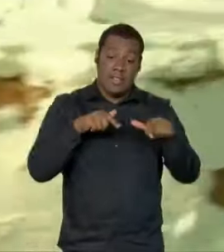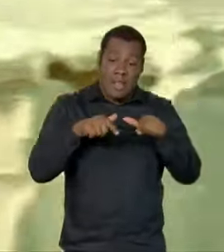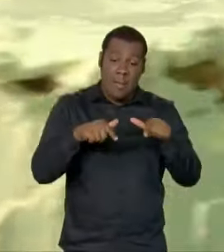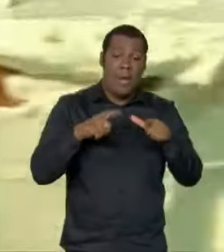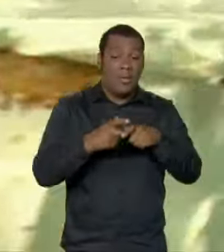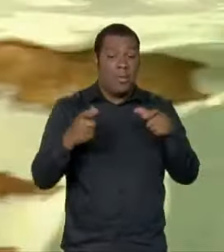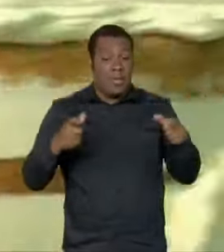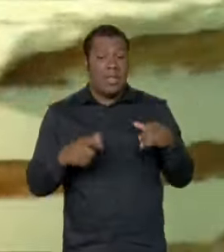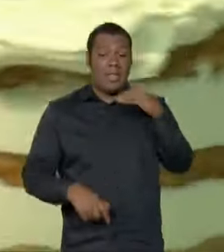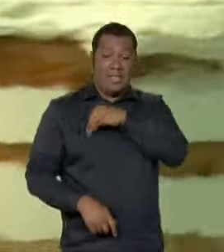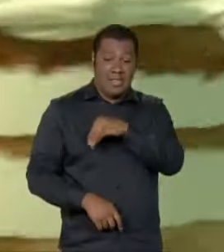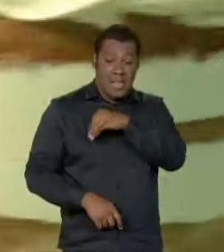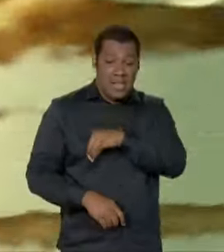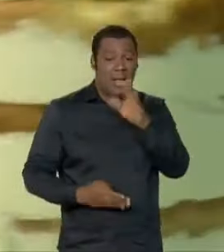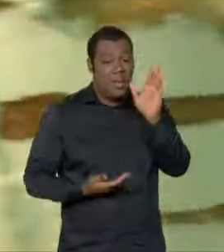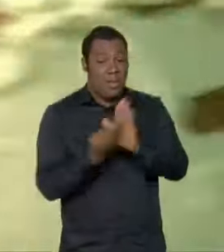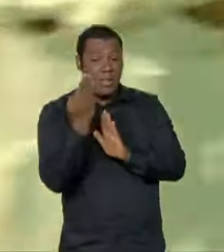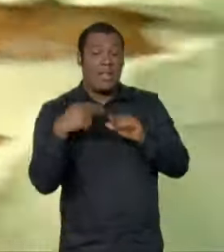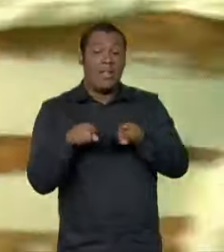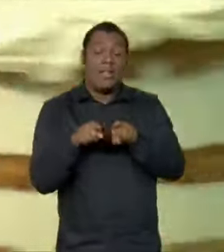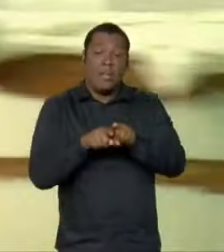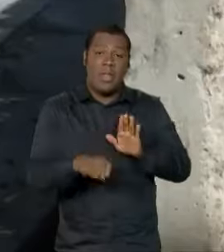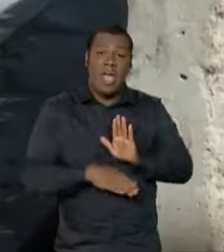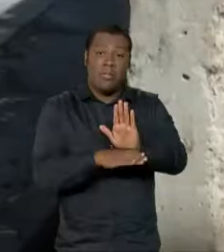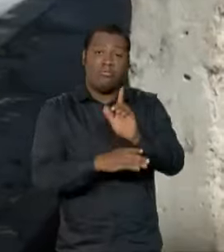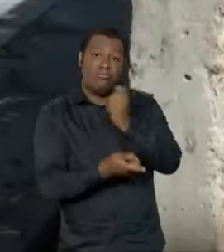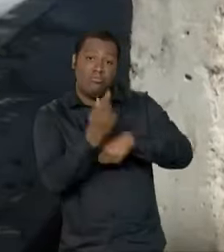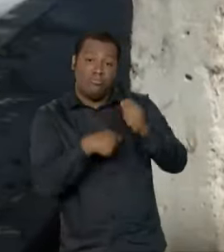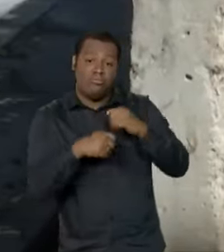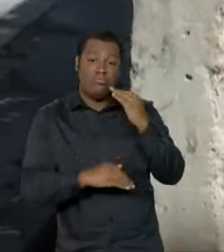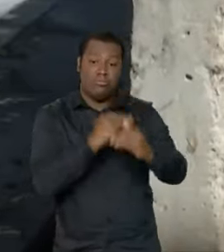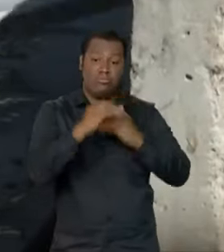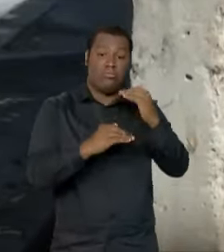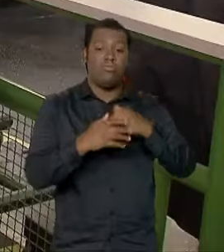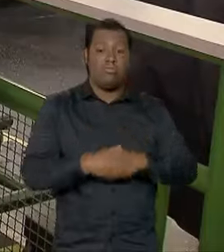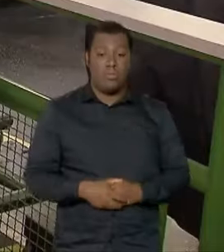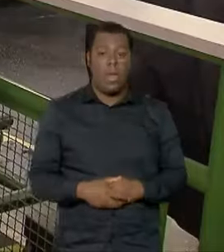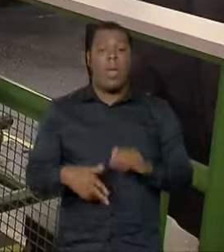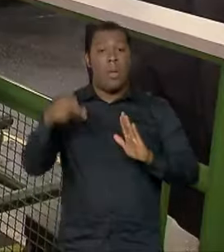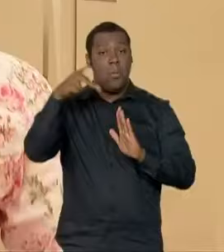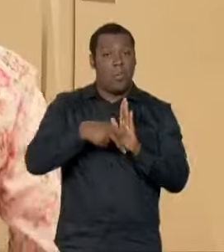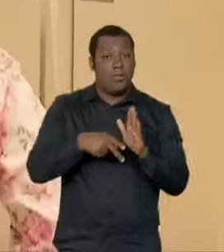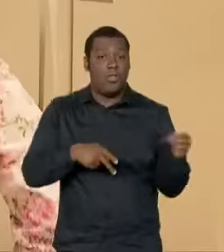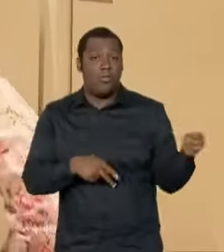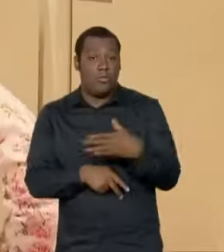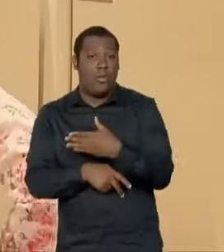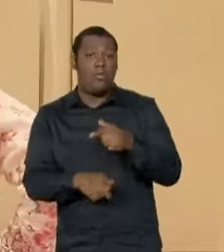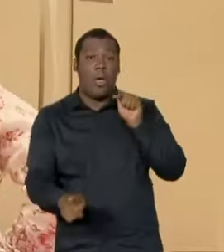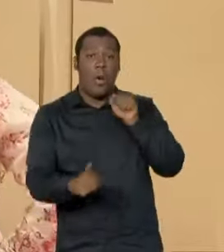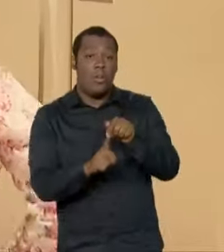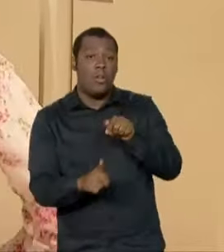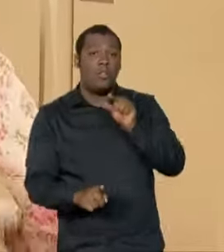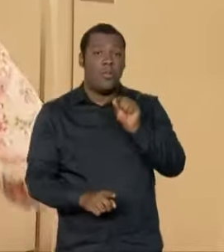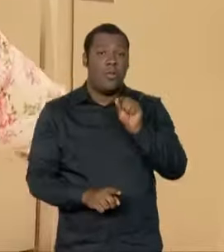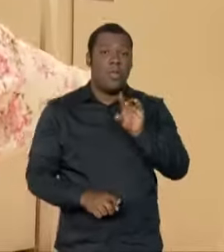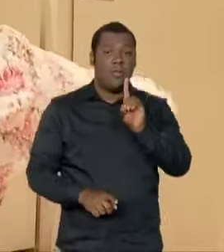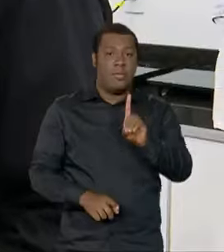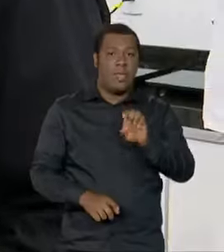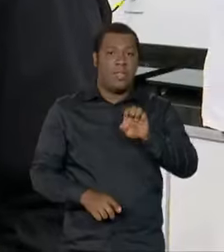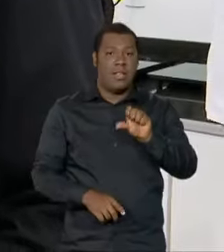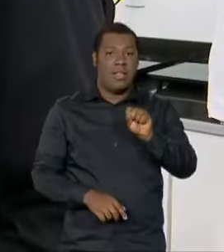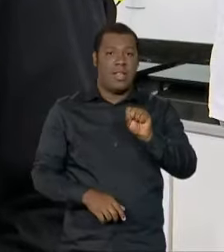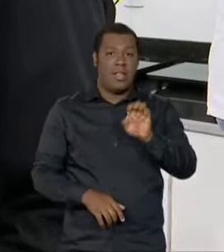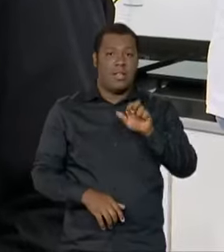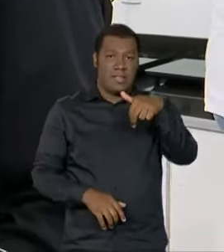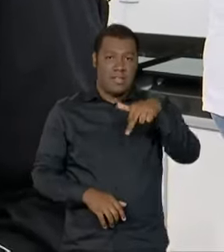de promover aí o crescimento econômico. Um dos eixos desse novo programa é o Desenrola Pequenos Negócios, que